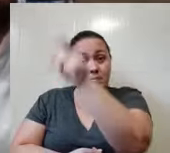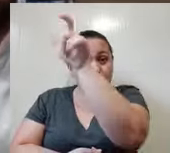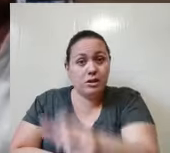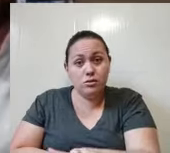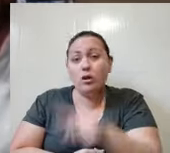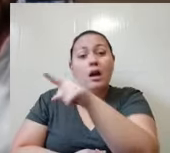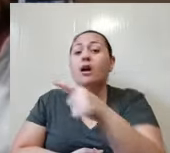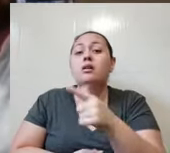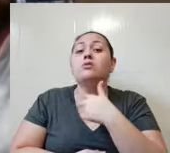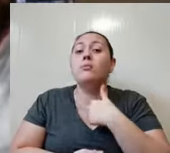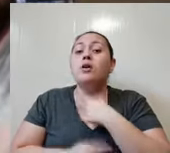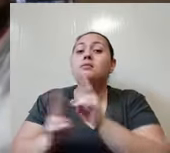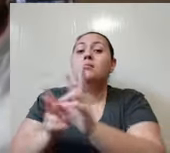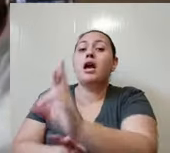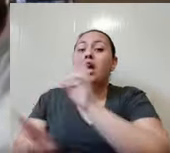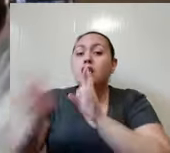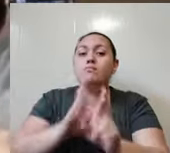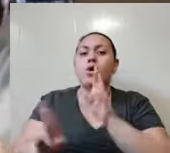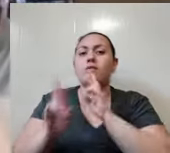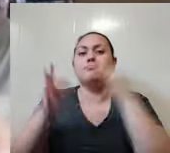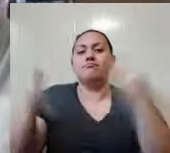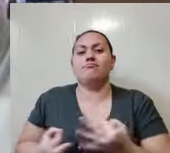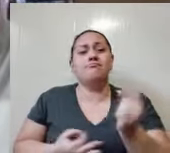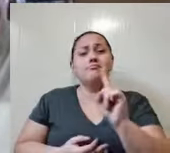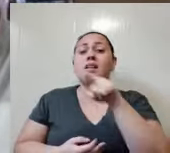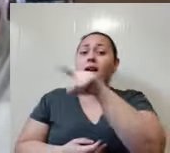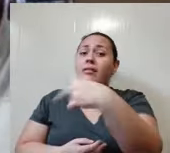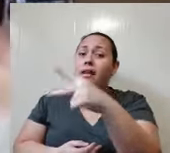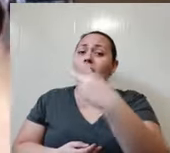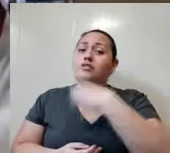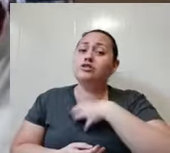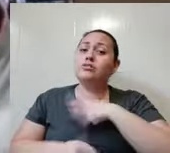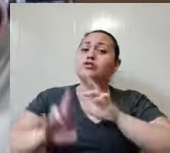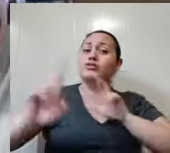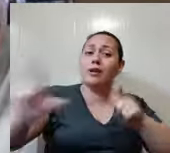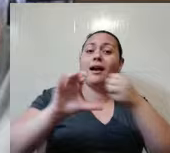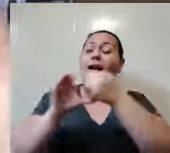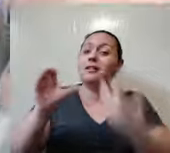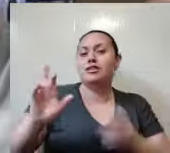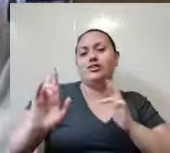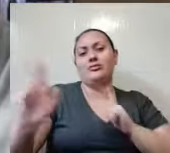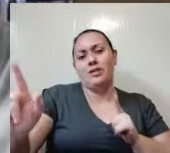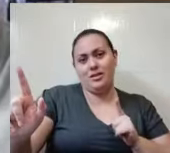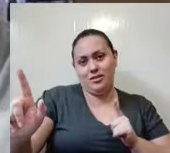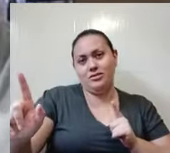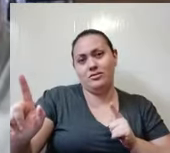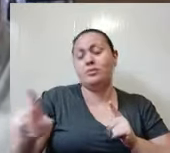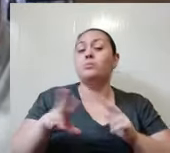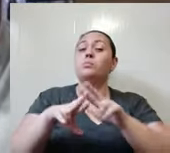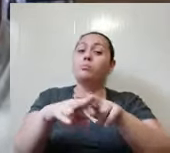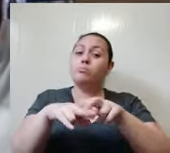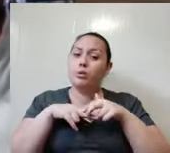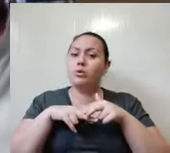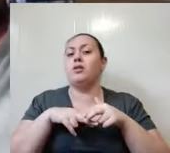Mas a gente não pode esquecer que a outra pessoa, ela não é a nossa expectativa. Ela é um ser completamente